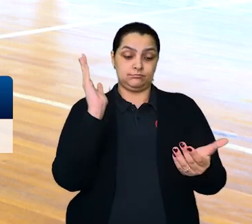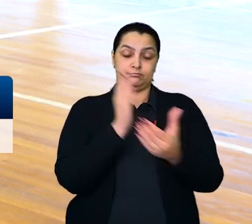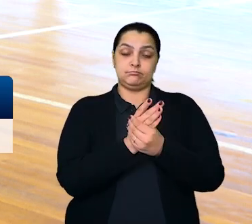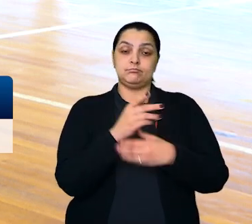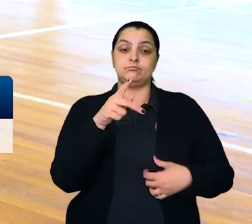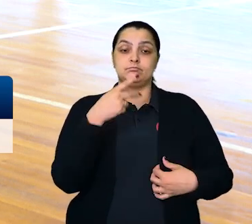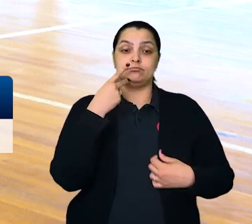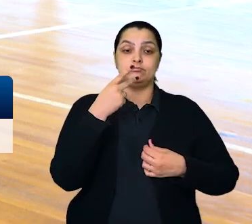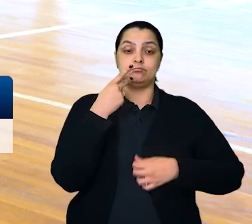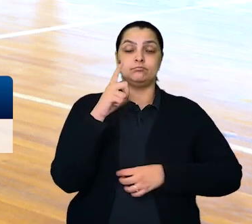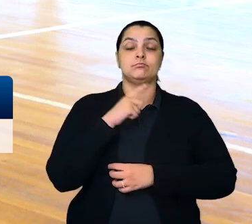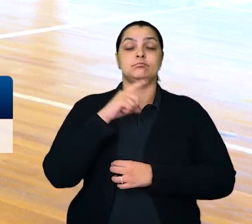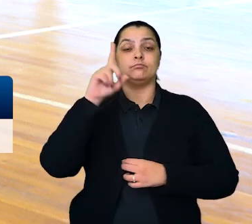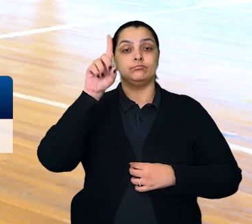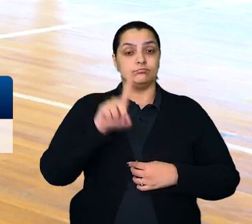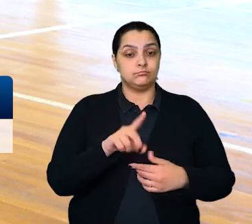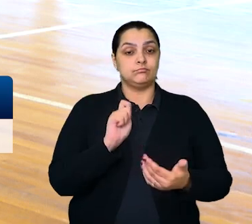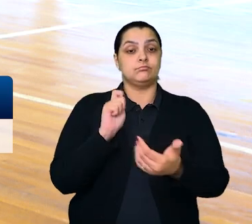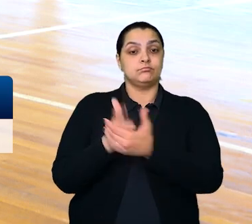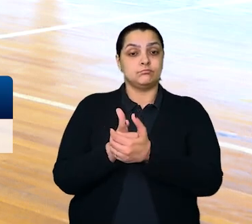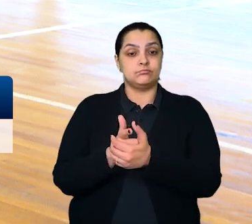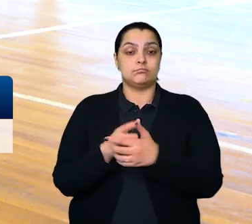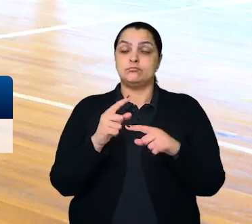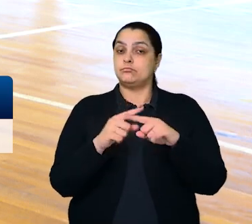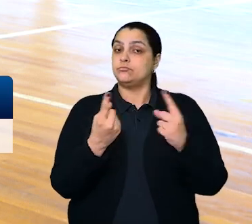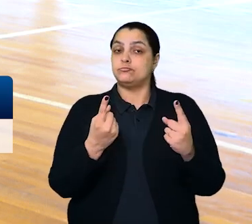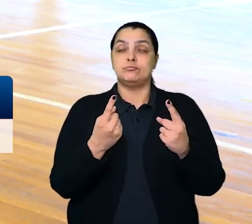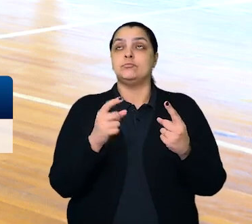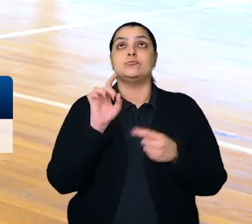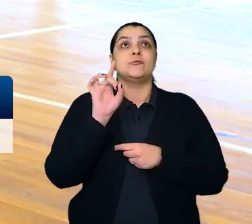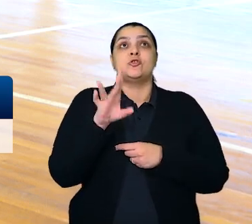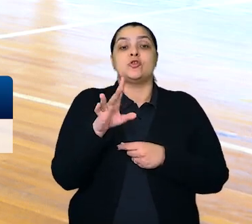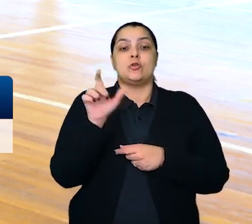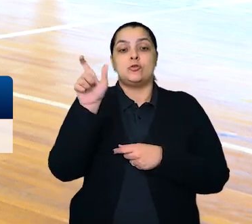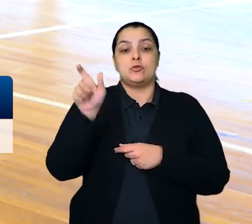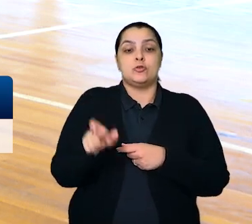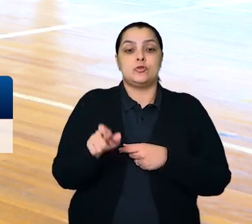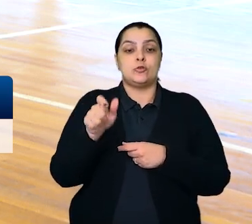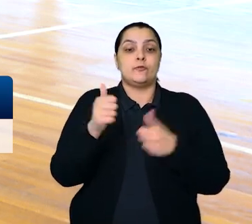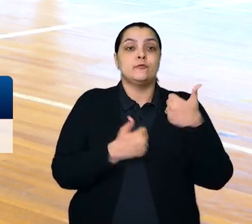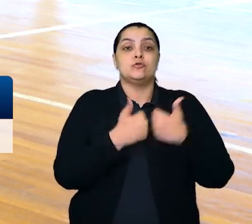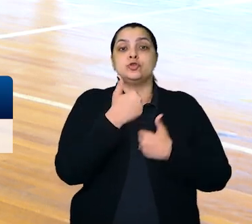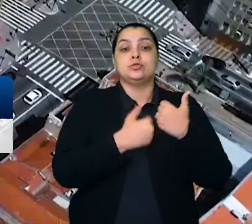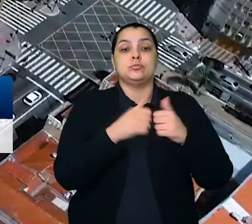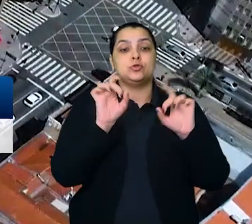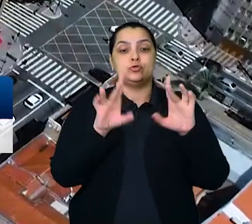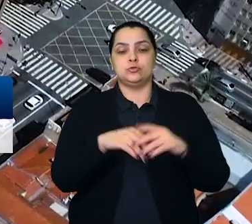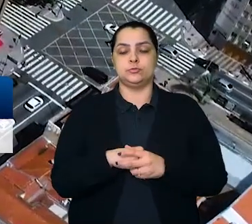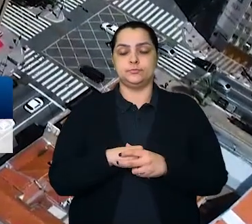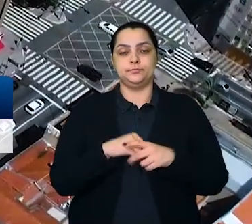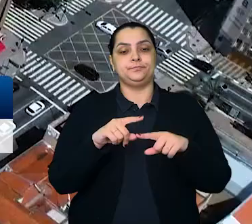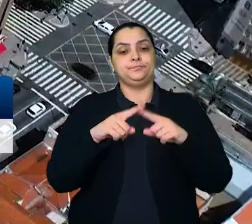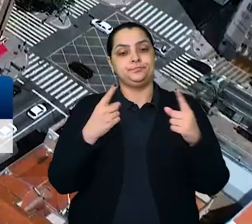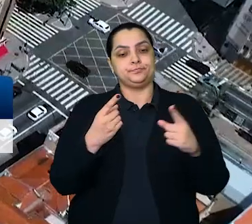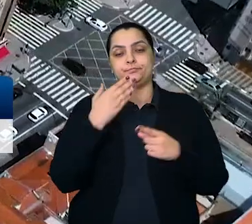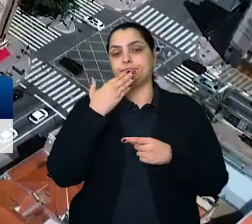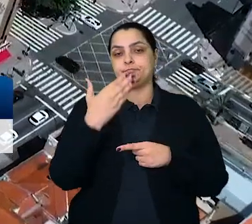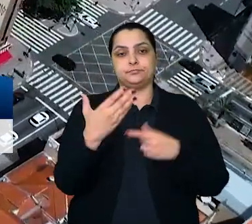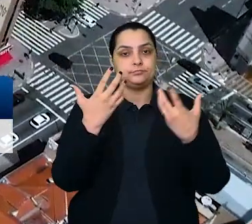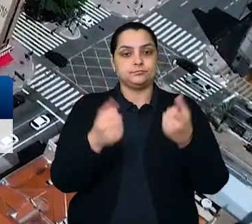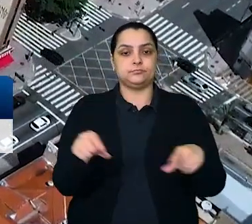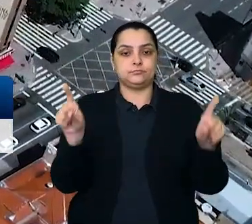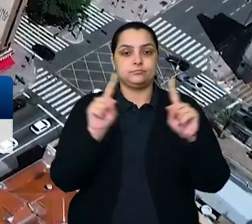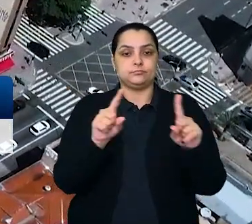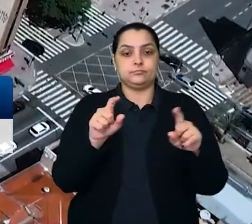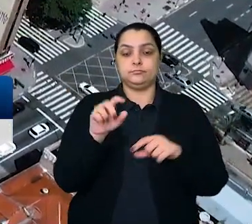atleta alegou que teria direito ao pagamento, que não se aplicaria apenas aos jogadores de futebol. Mas o pedido não foi